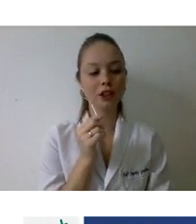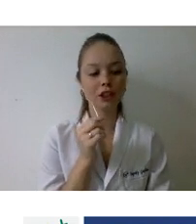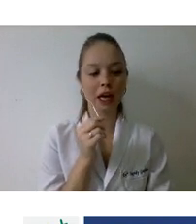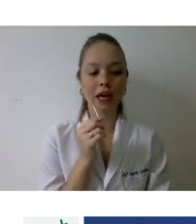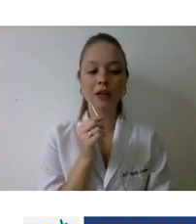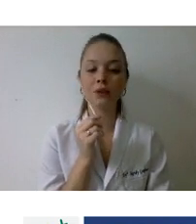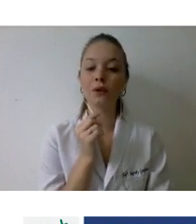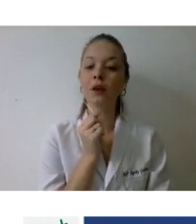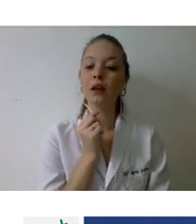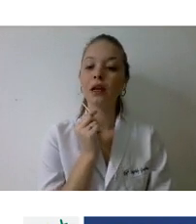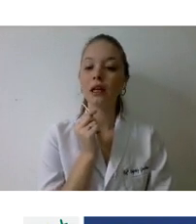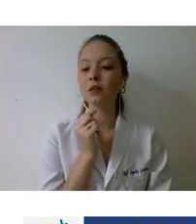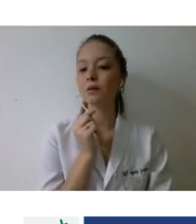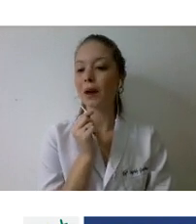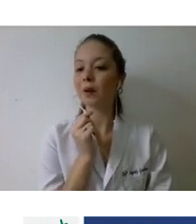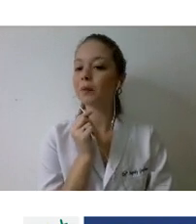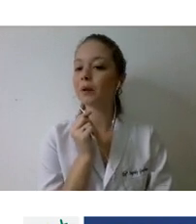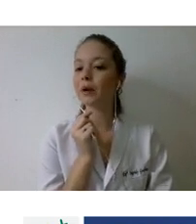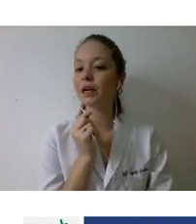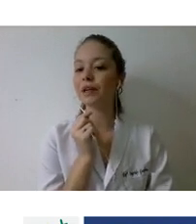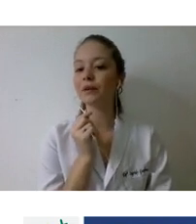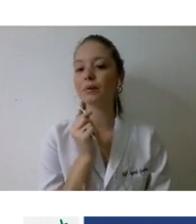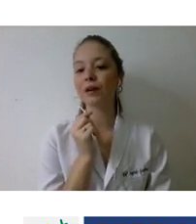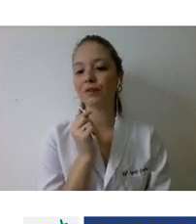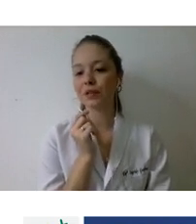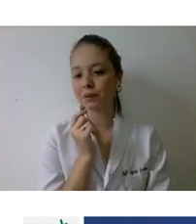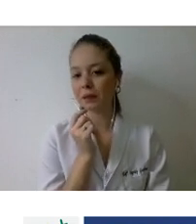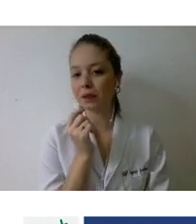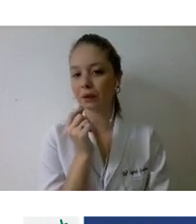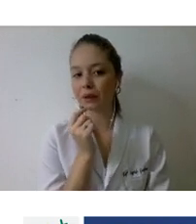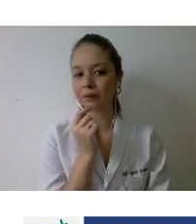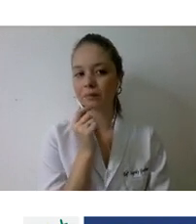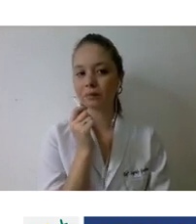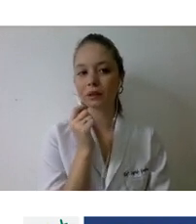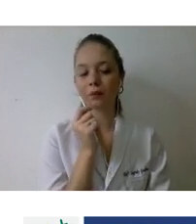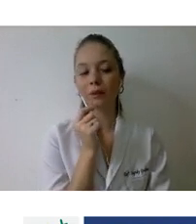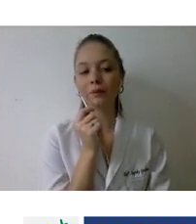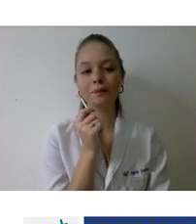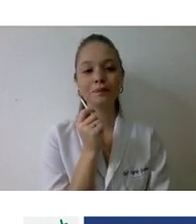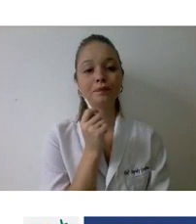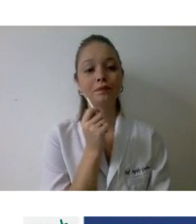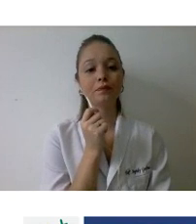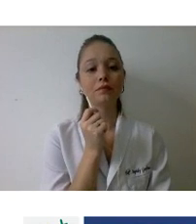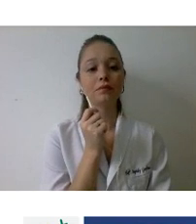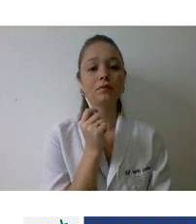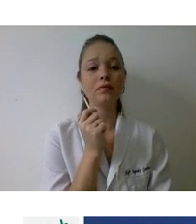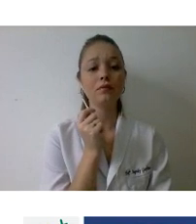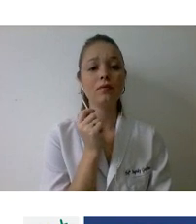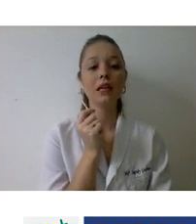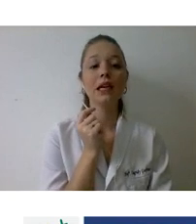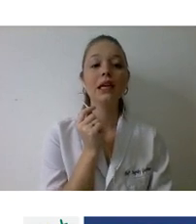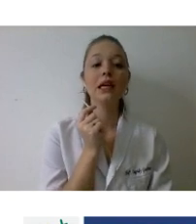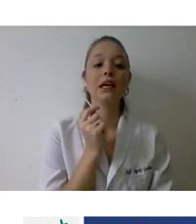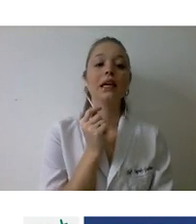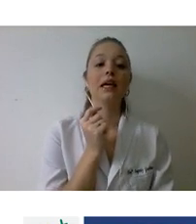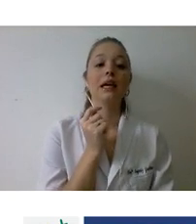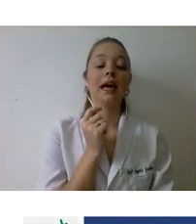não está inchado, espera um pouquinho para ver se melhora, tá bom?